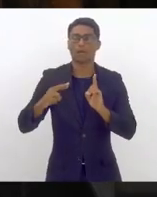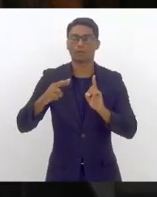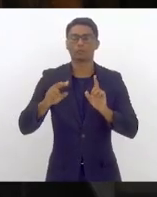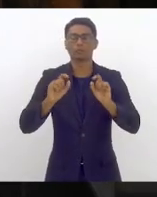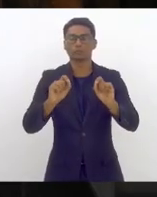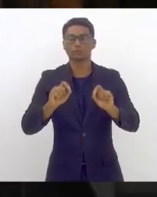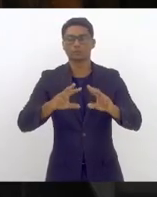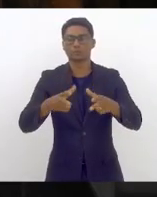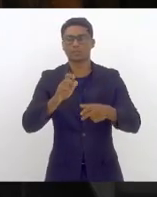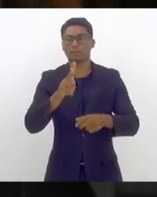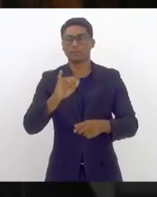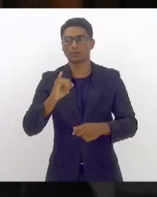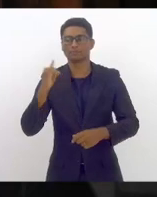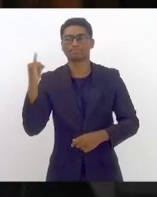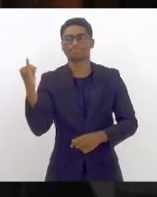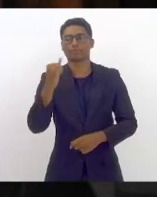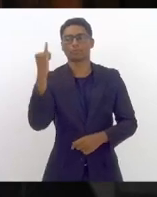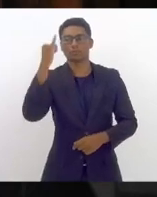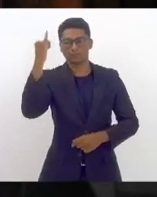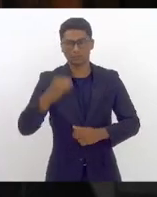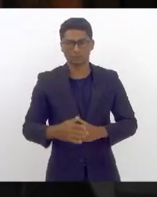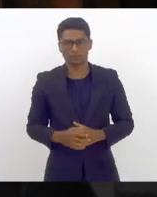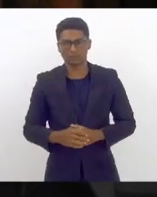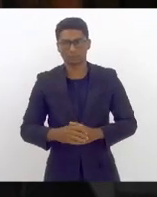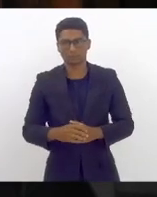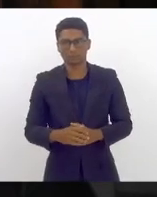CPI tão importante e que, por final,